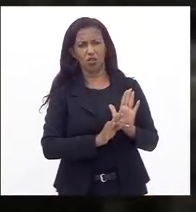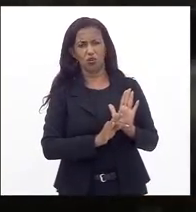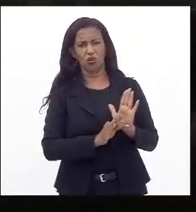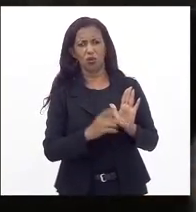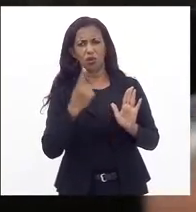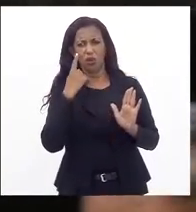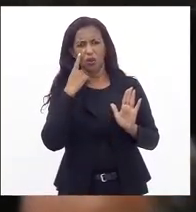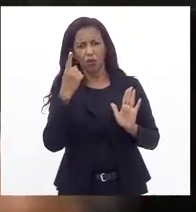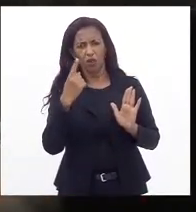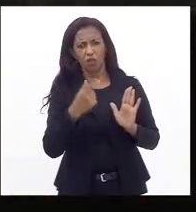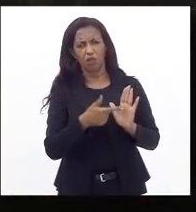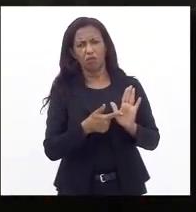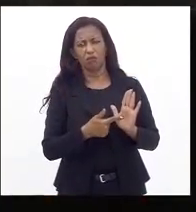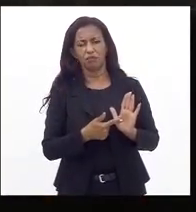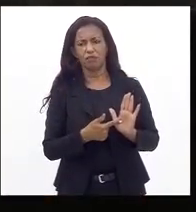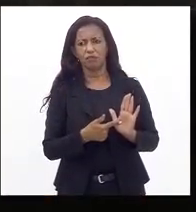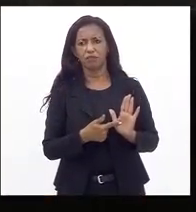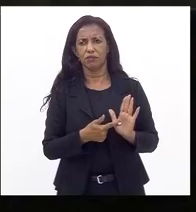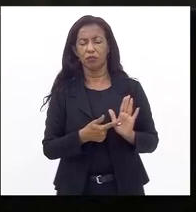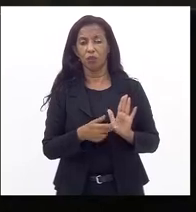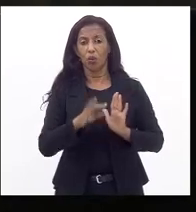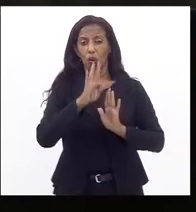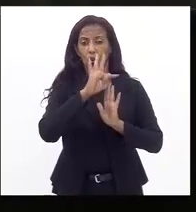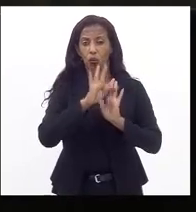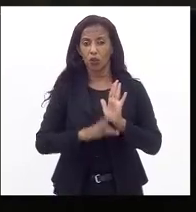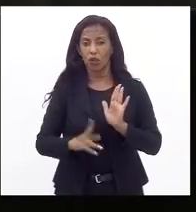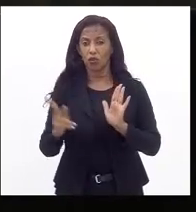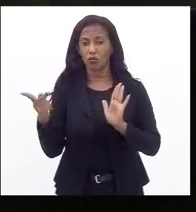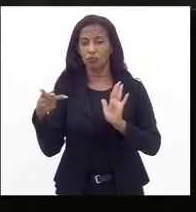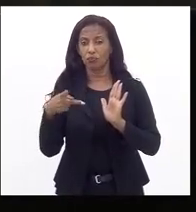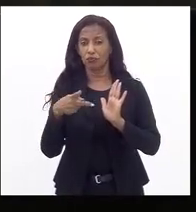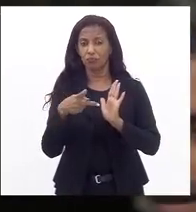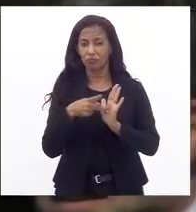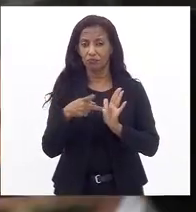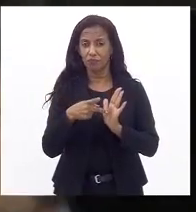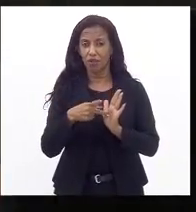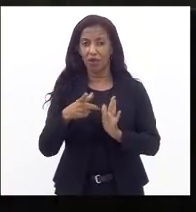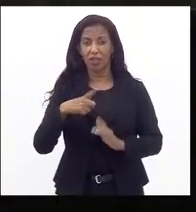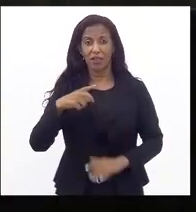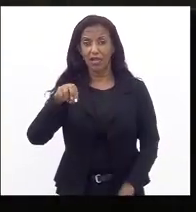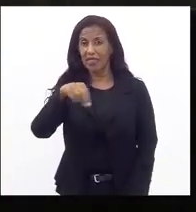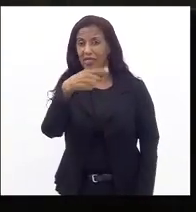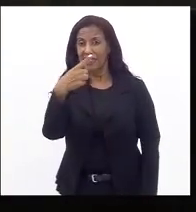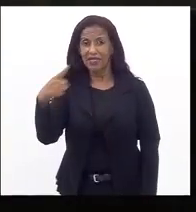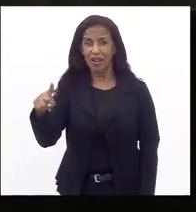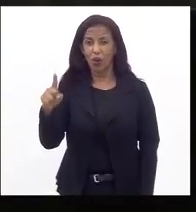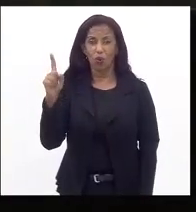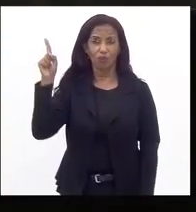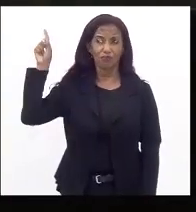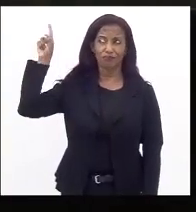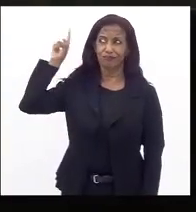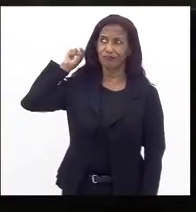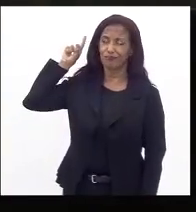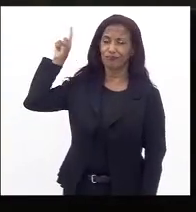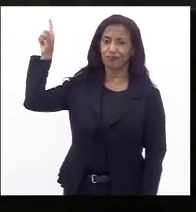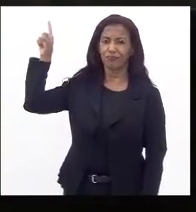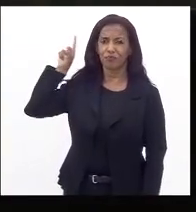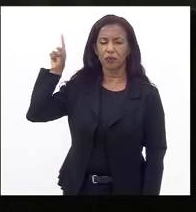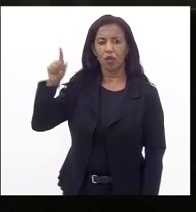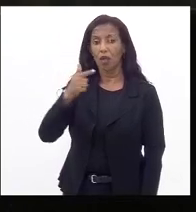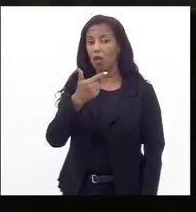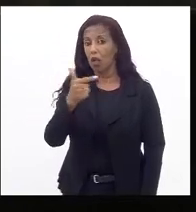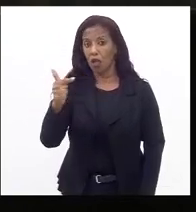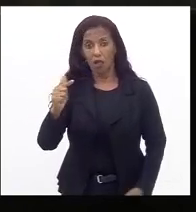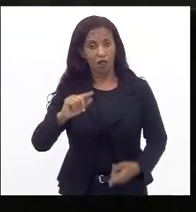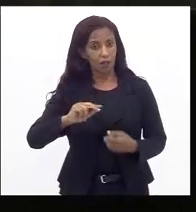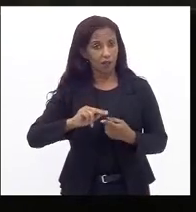dirigir ao Senhor existe horas o texto original que agora tenho não e não tem